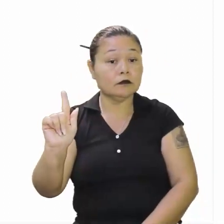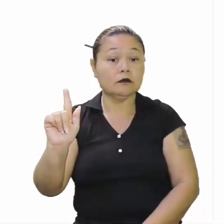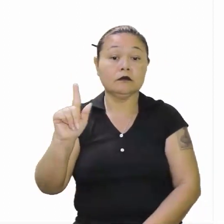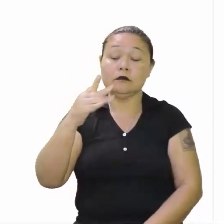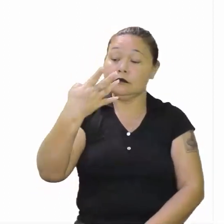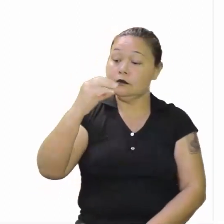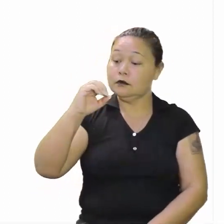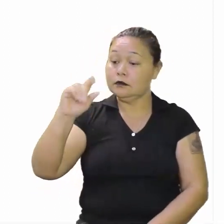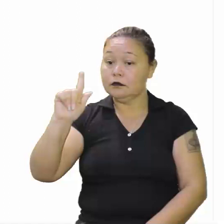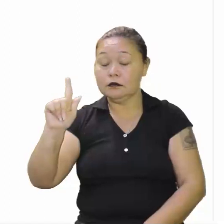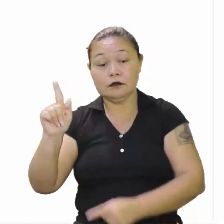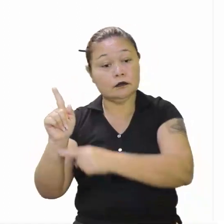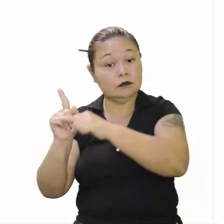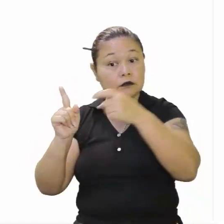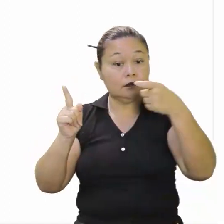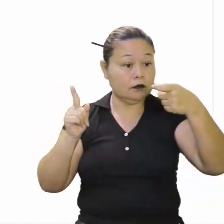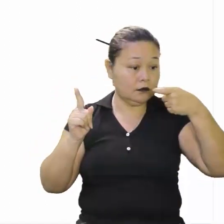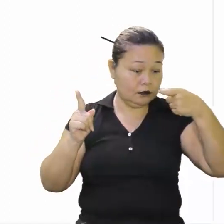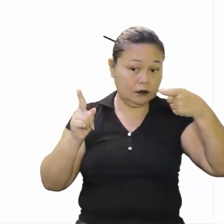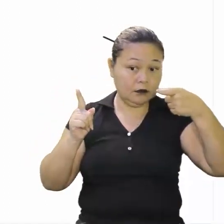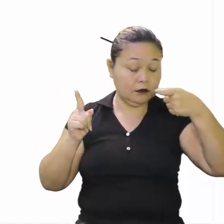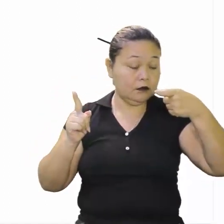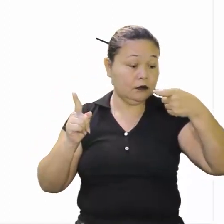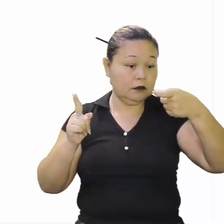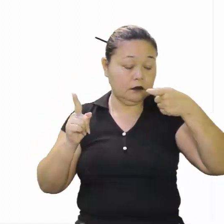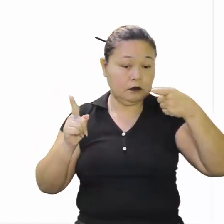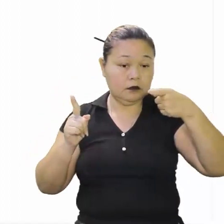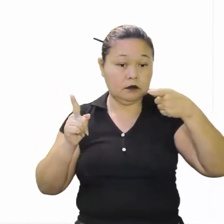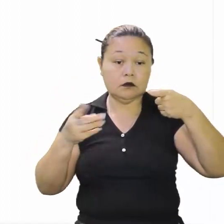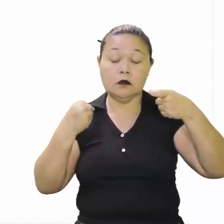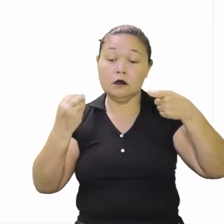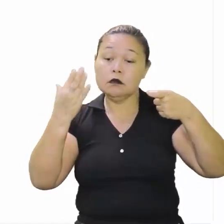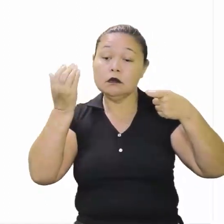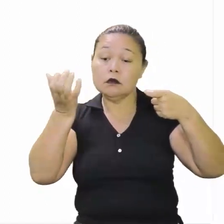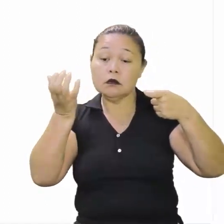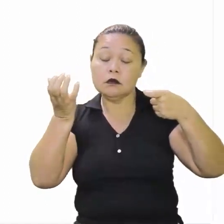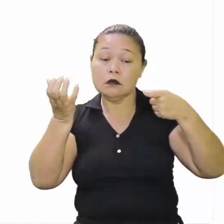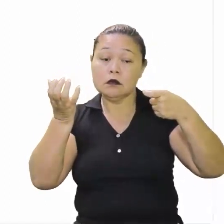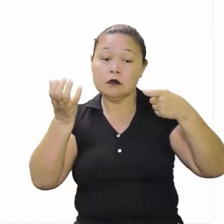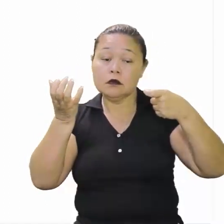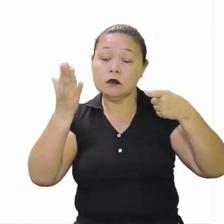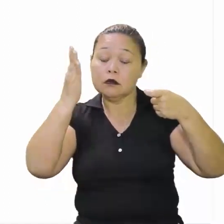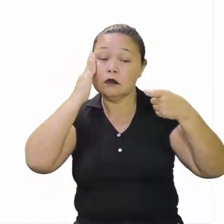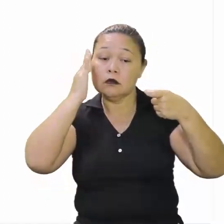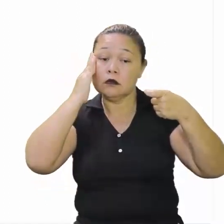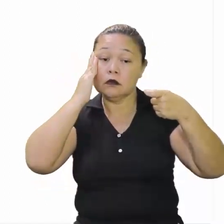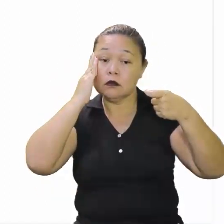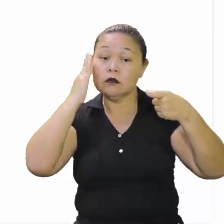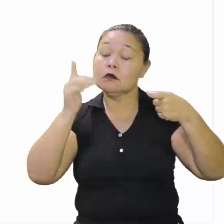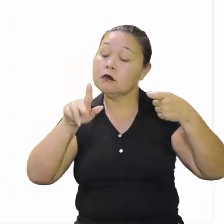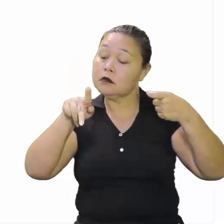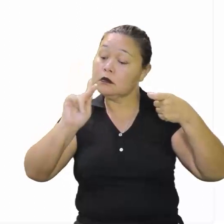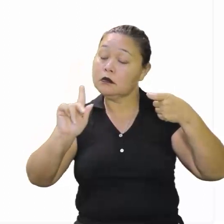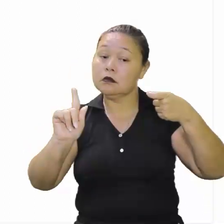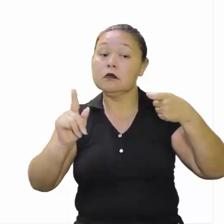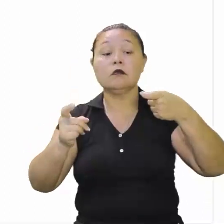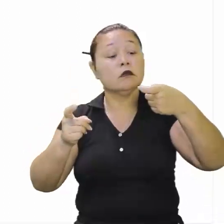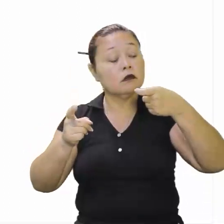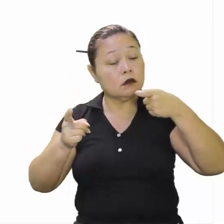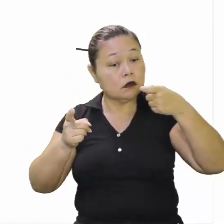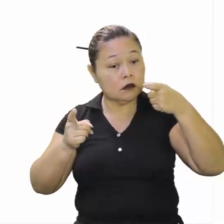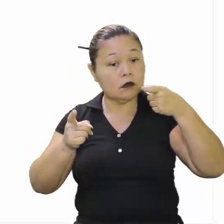400 gramas corresponde a X. Lembrando que, como eu quero saber em quilograma, o X vai ficar